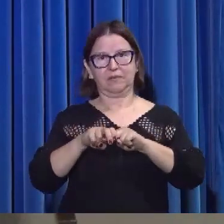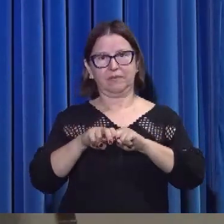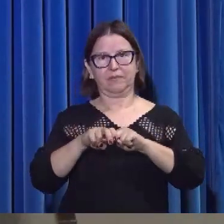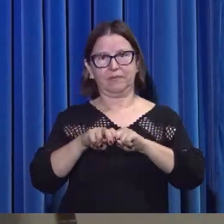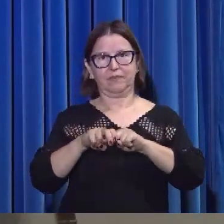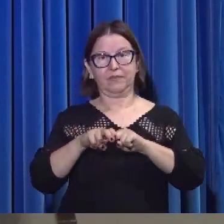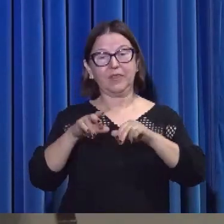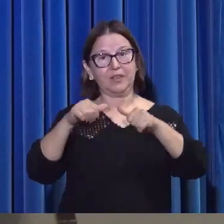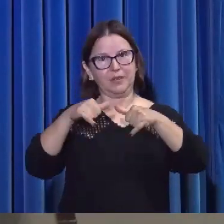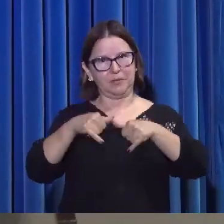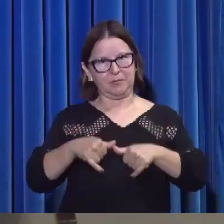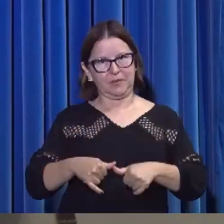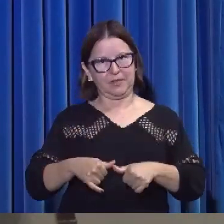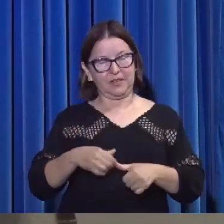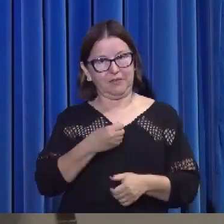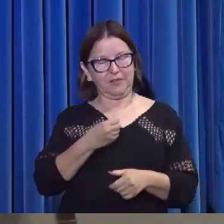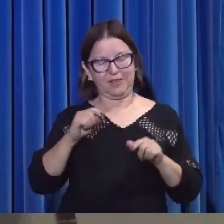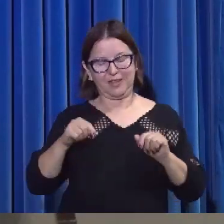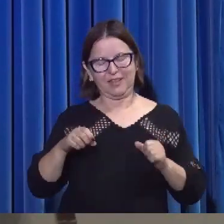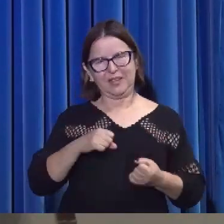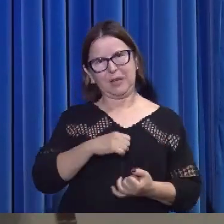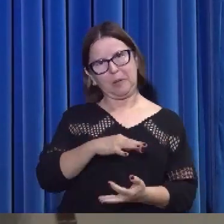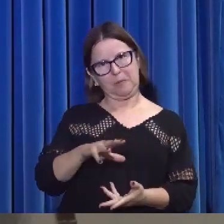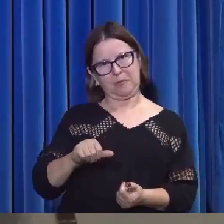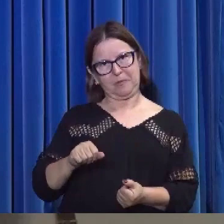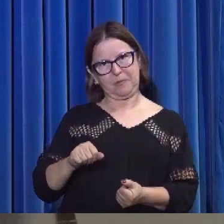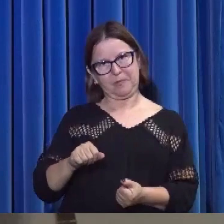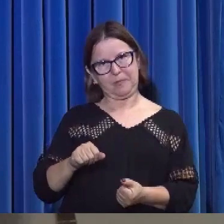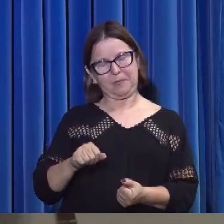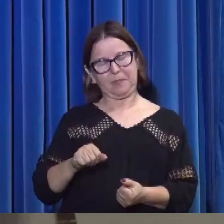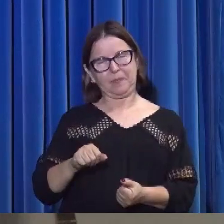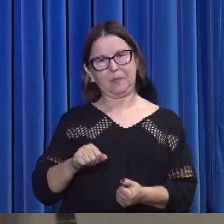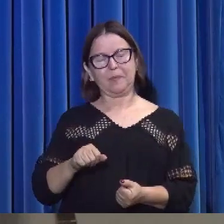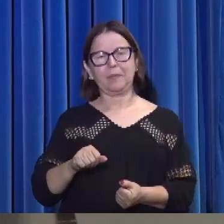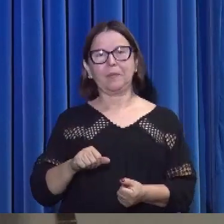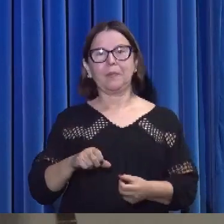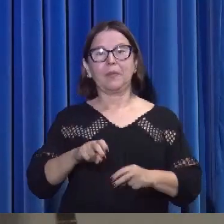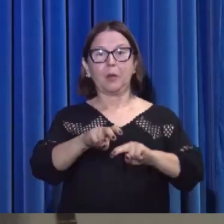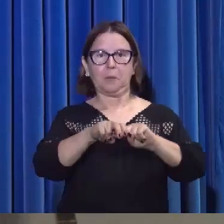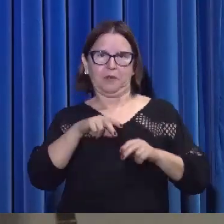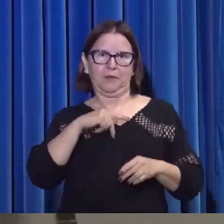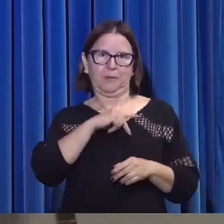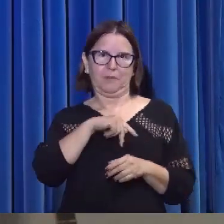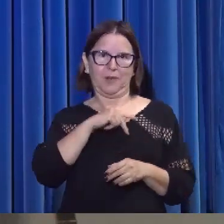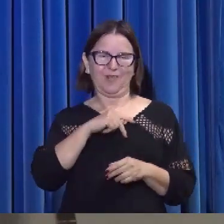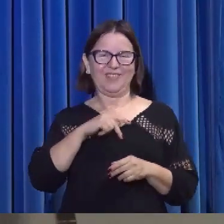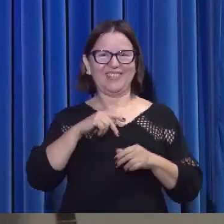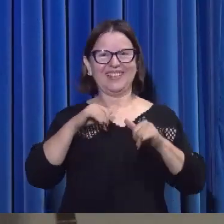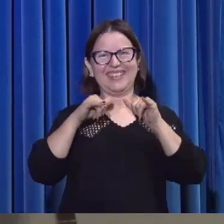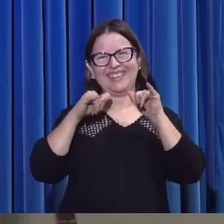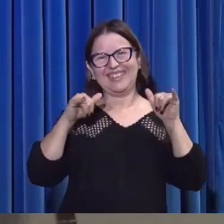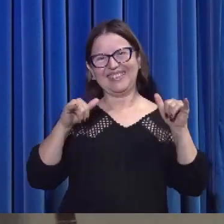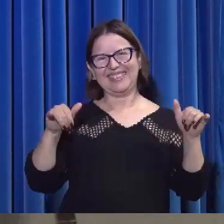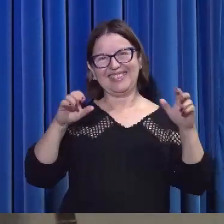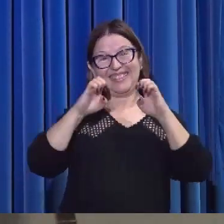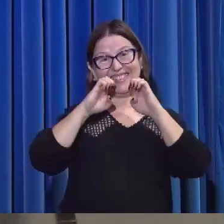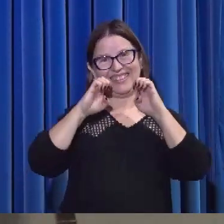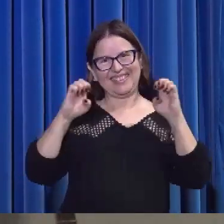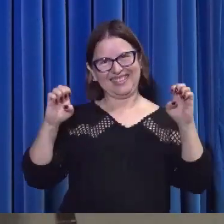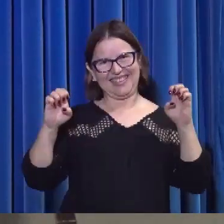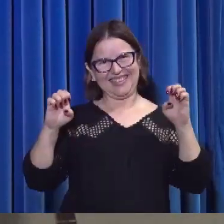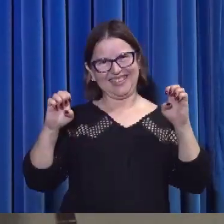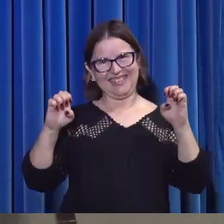de permanecer vivo neste mundo? A de Paulo era anunciar o evangelho